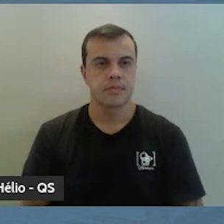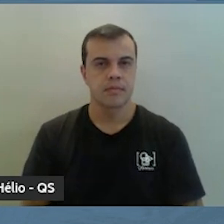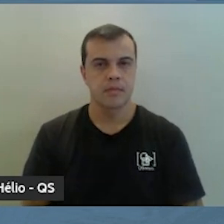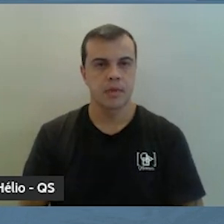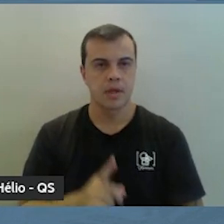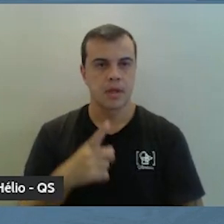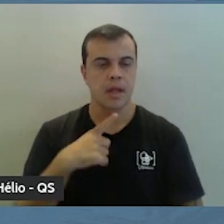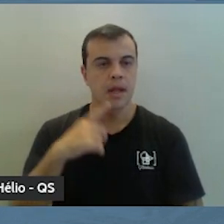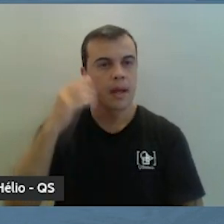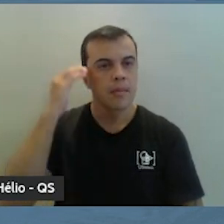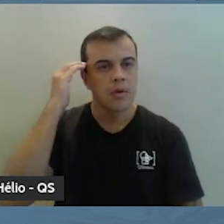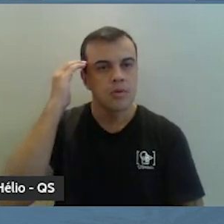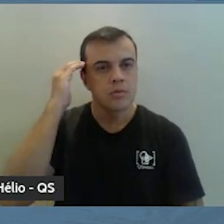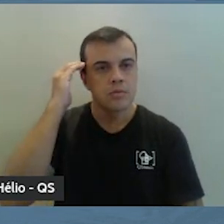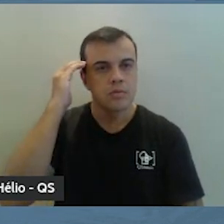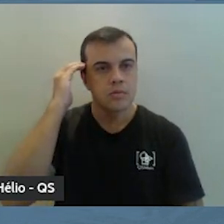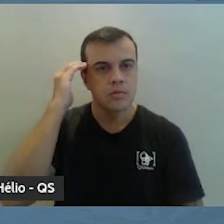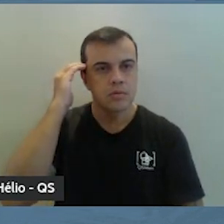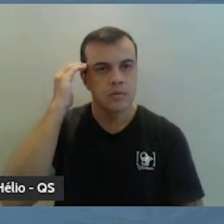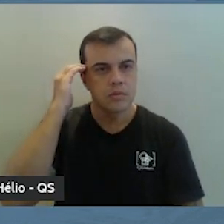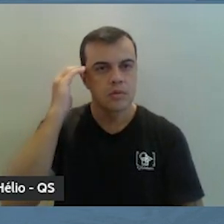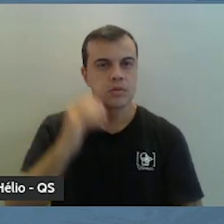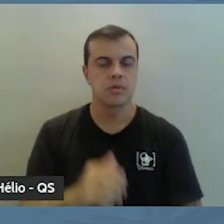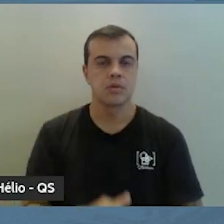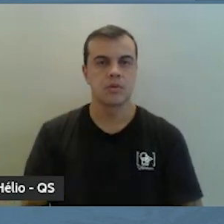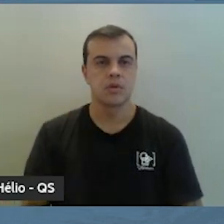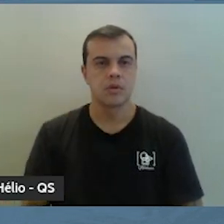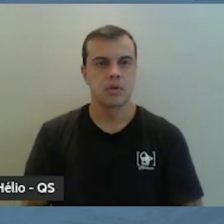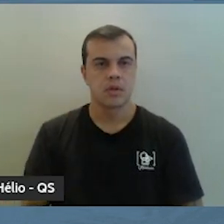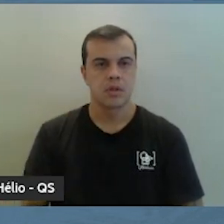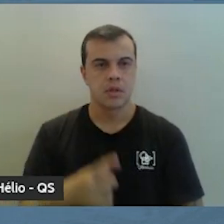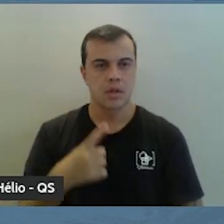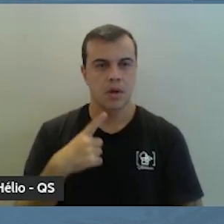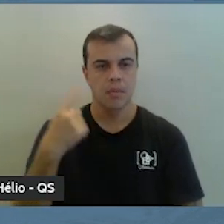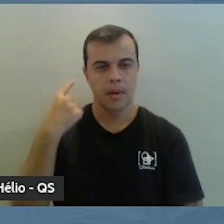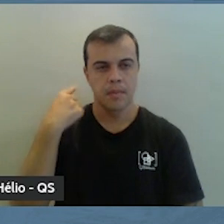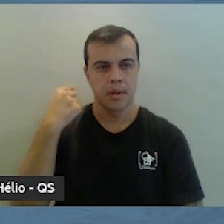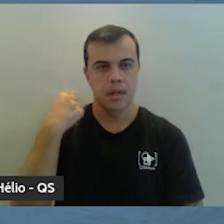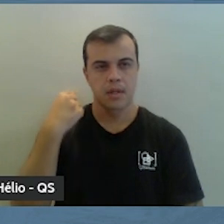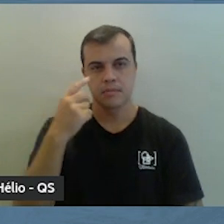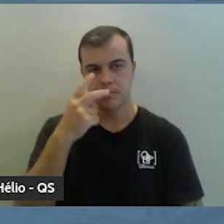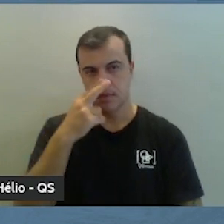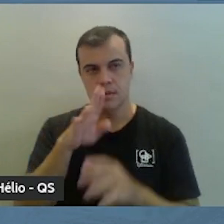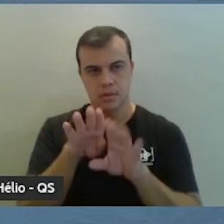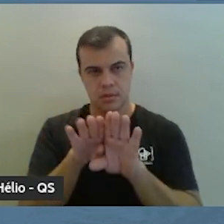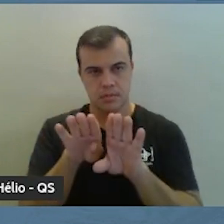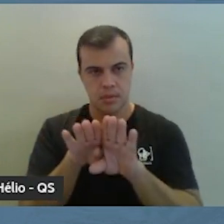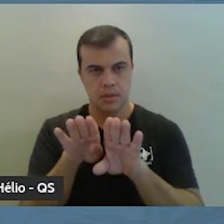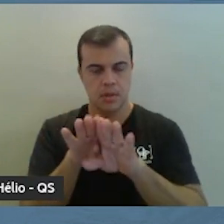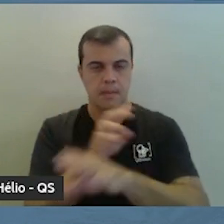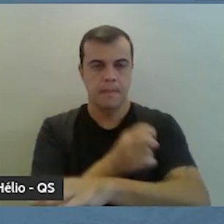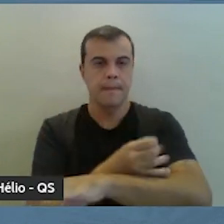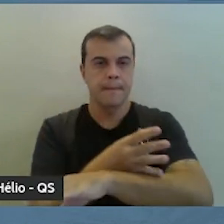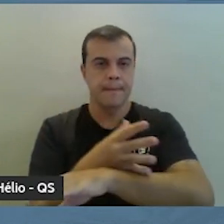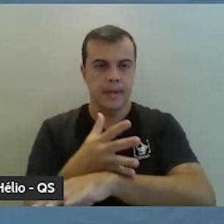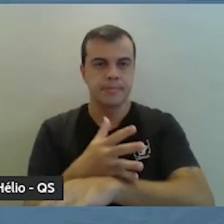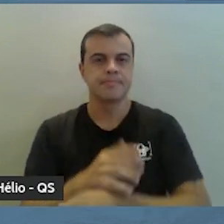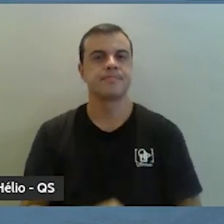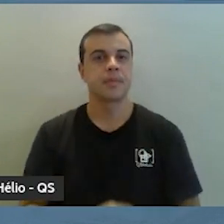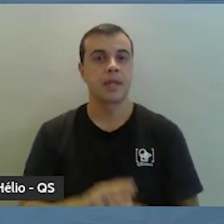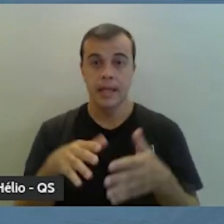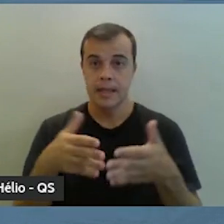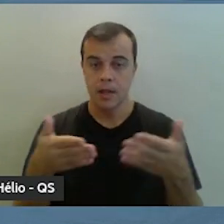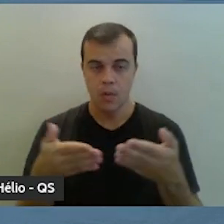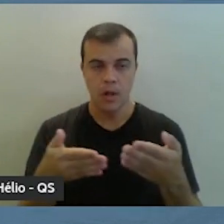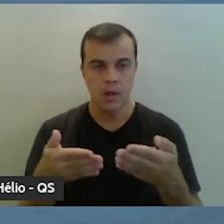ele tem cabelos curtos e tá com uma parede, assim como eu, de fundo branco. Então tá,